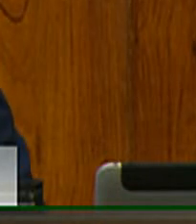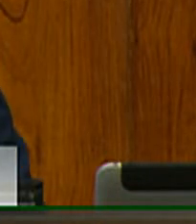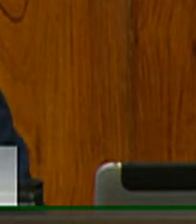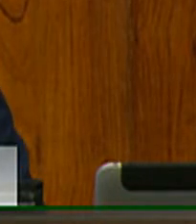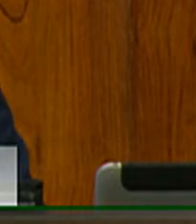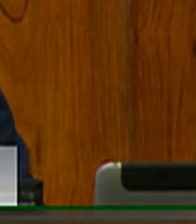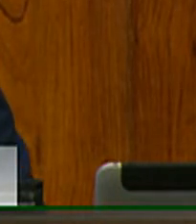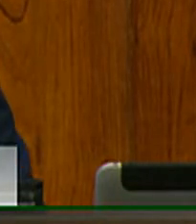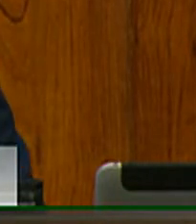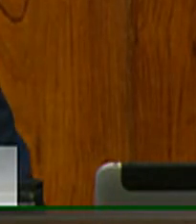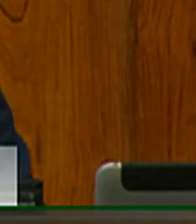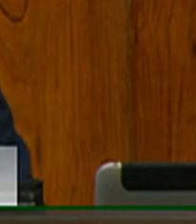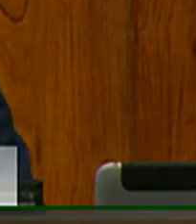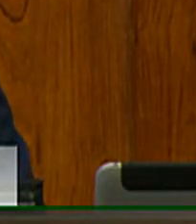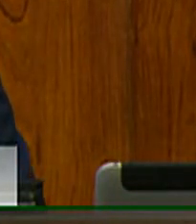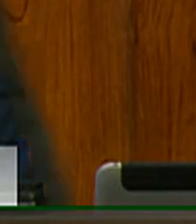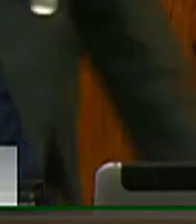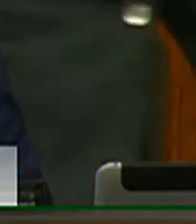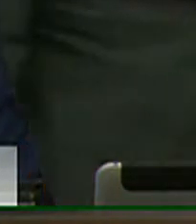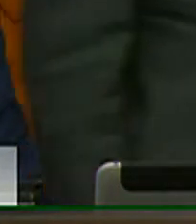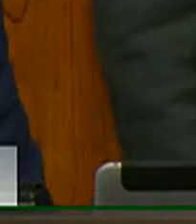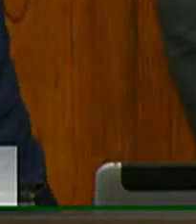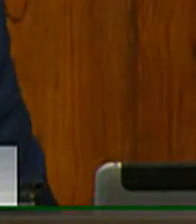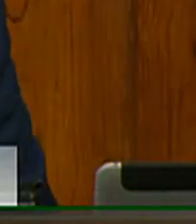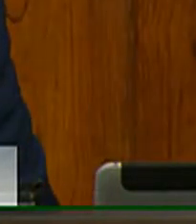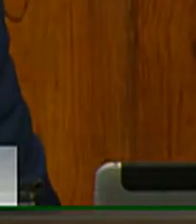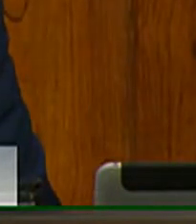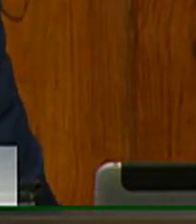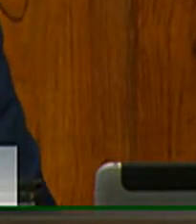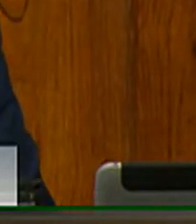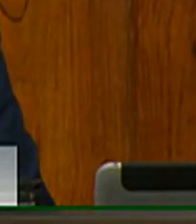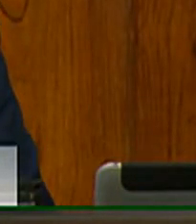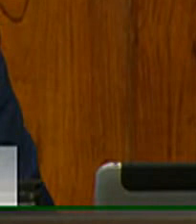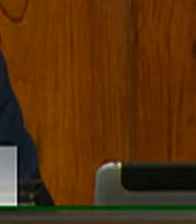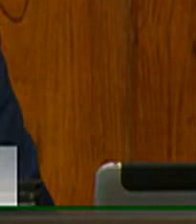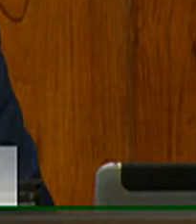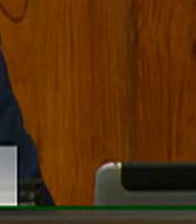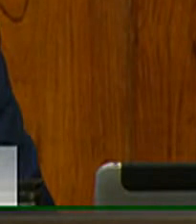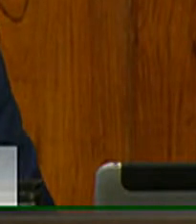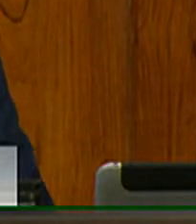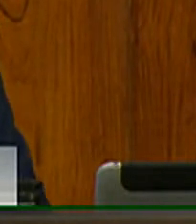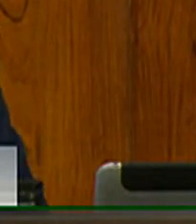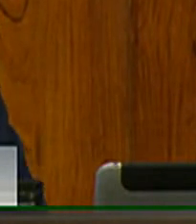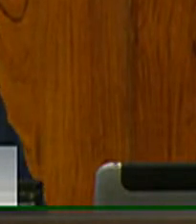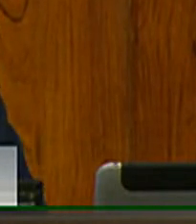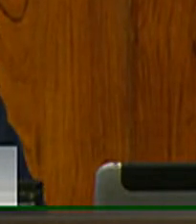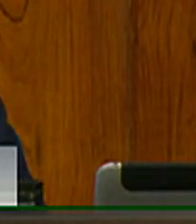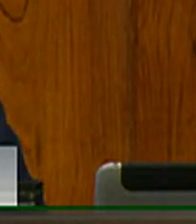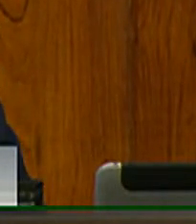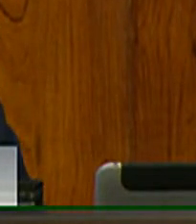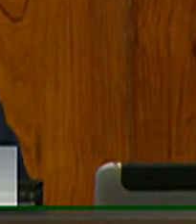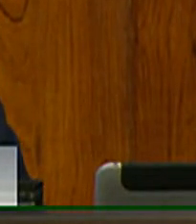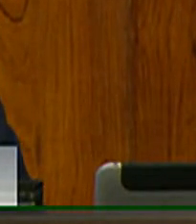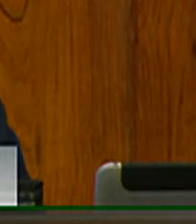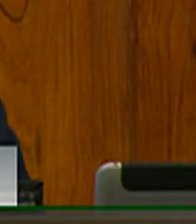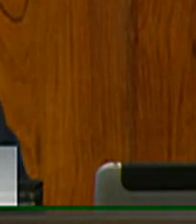Não havendo deputados inscritos para encaminhar, passamos então à votação do projeto de